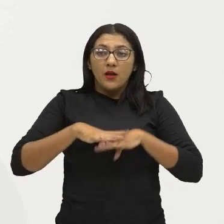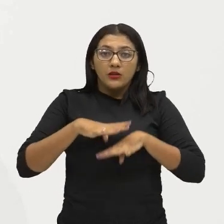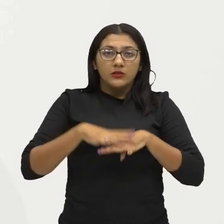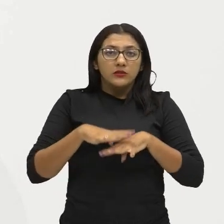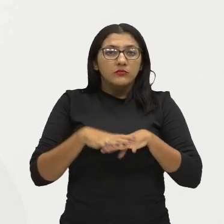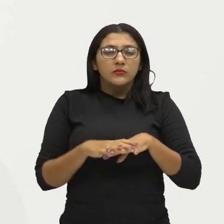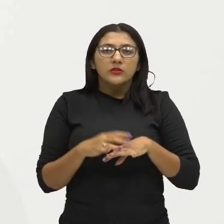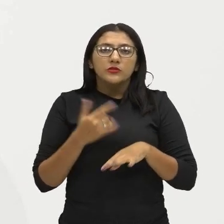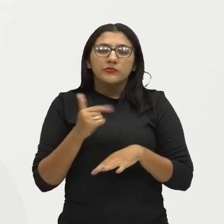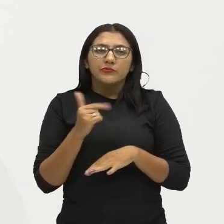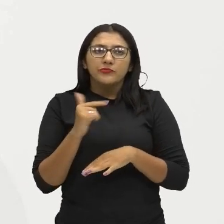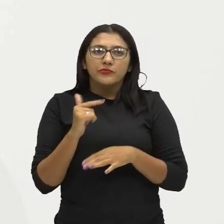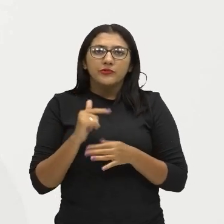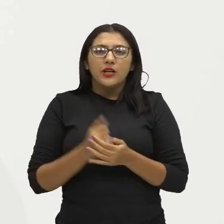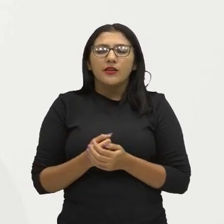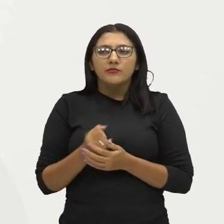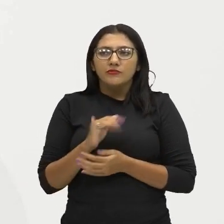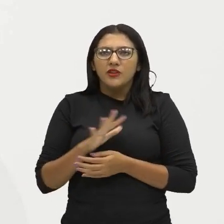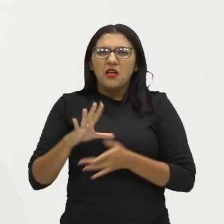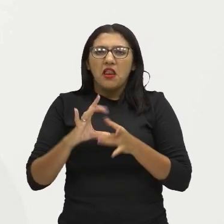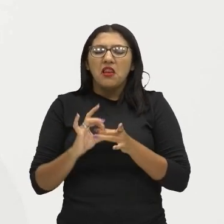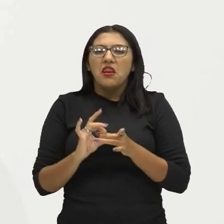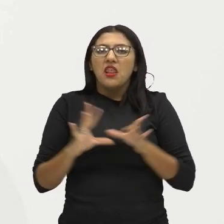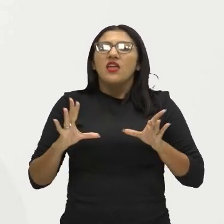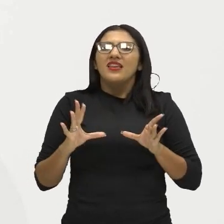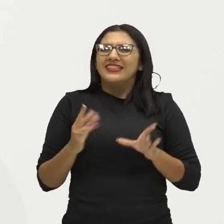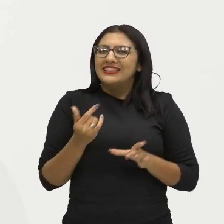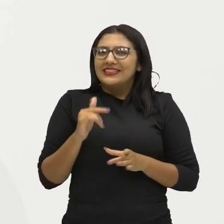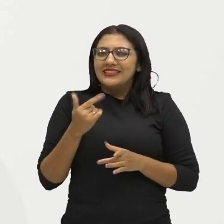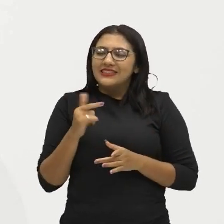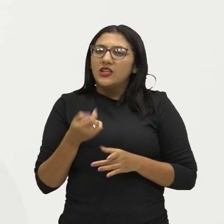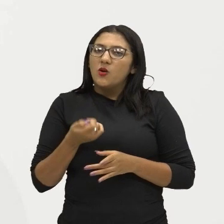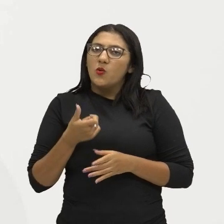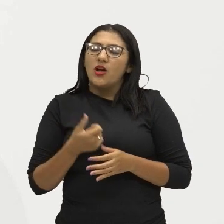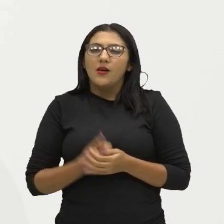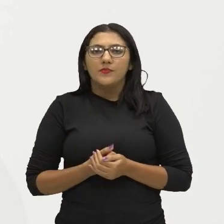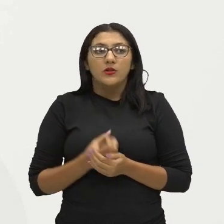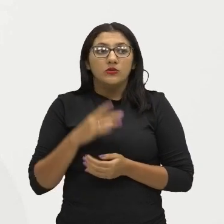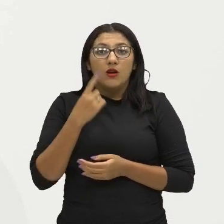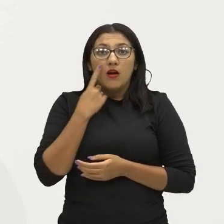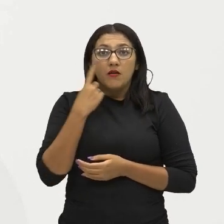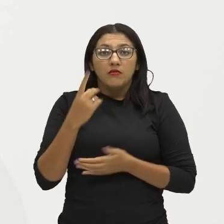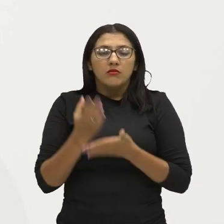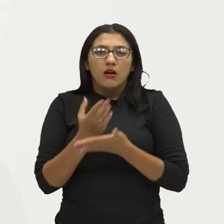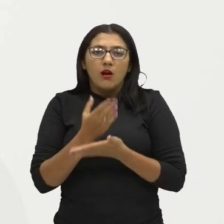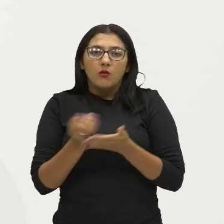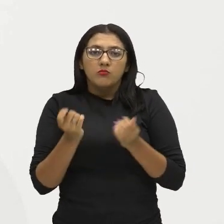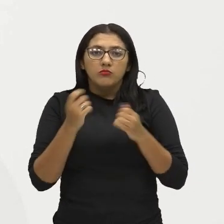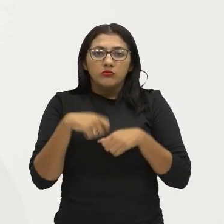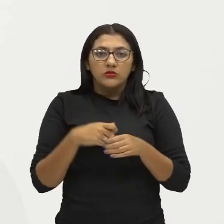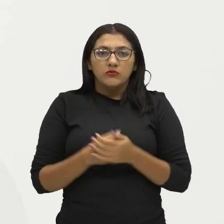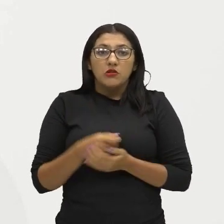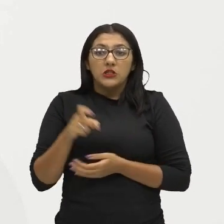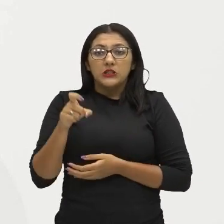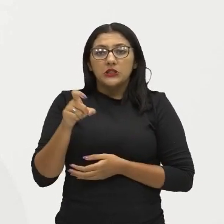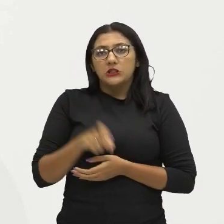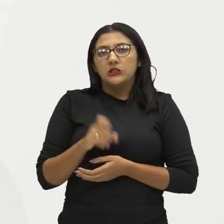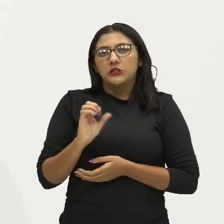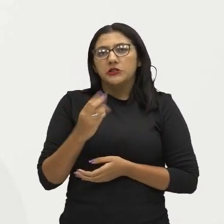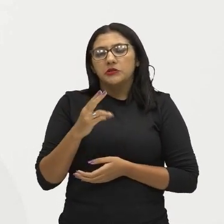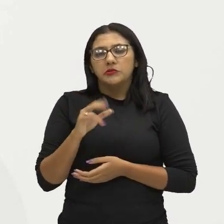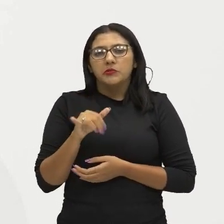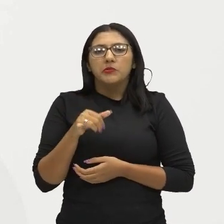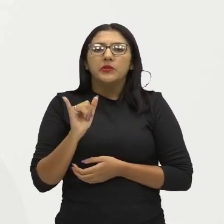nos deixa tão livre. Ela sinaliza que você deve usar X ou Y. Então, aqui